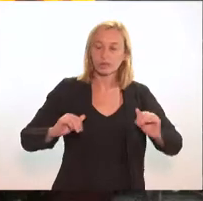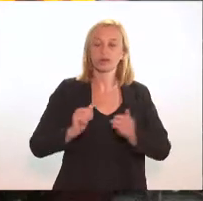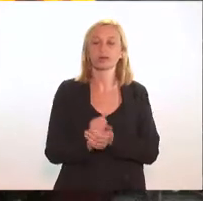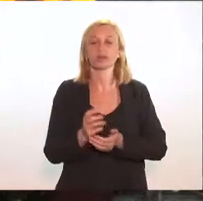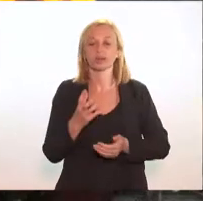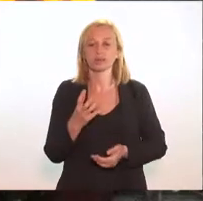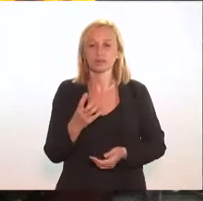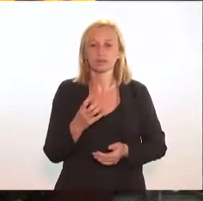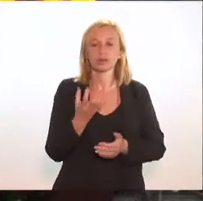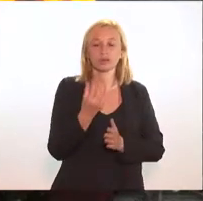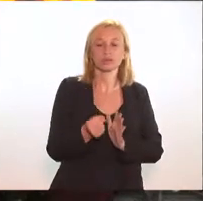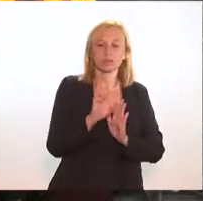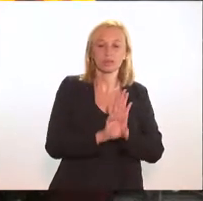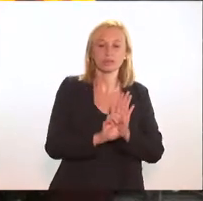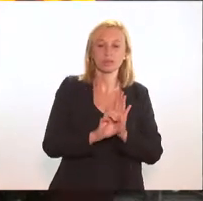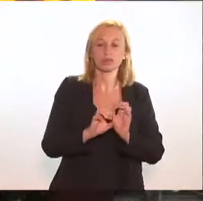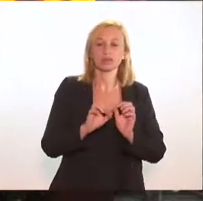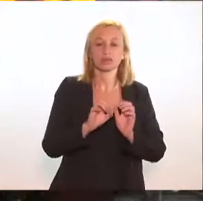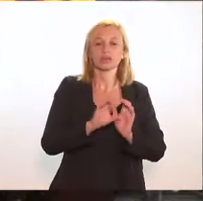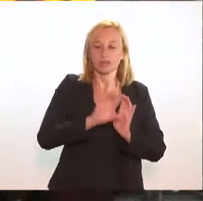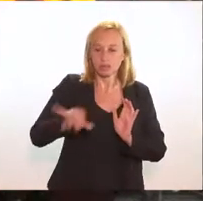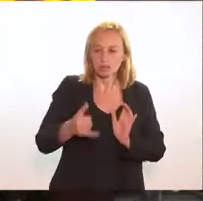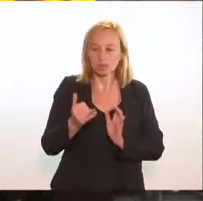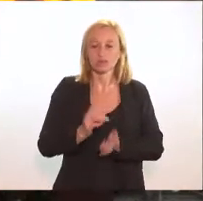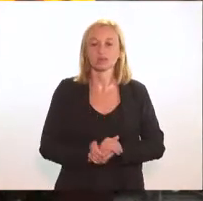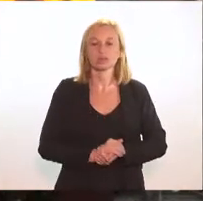favorável, com a emenda da Comissão de Constituição e Justiça.